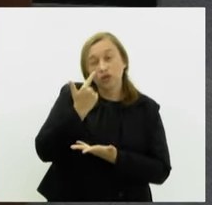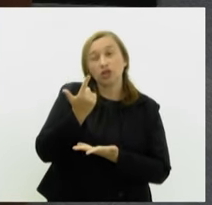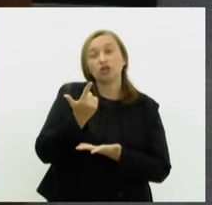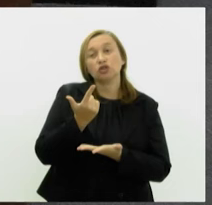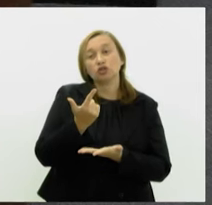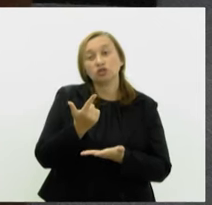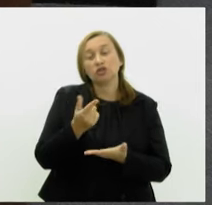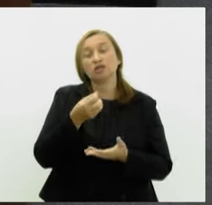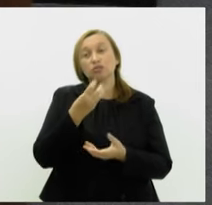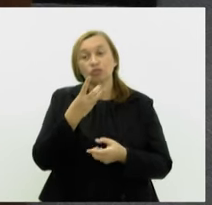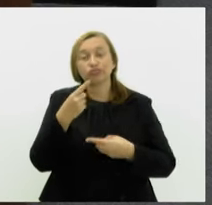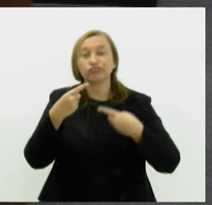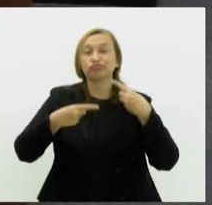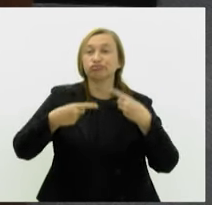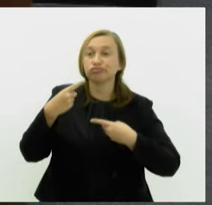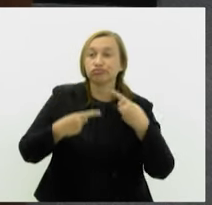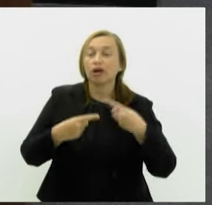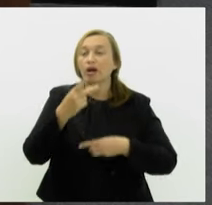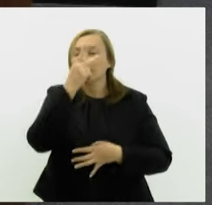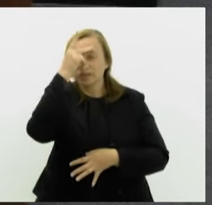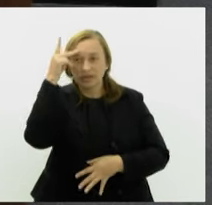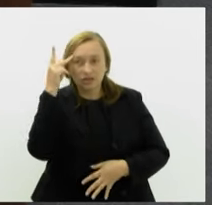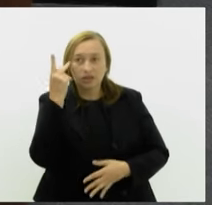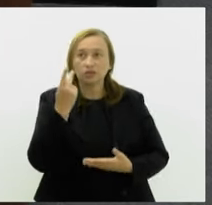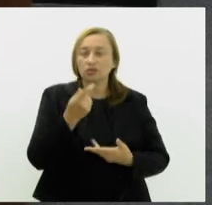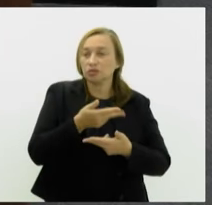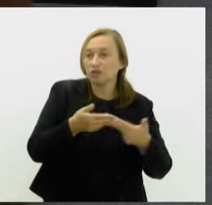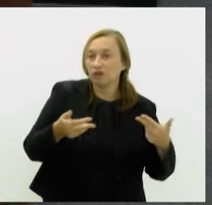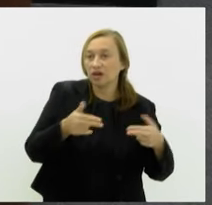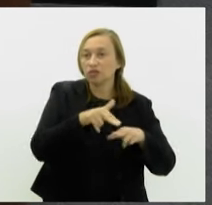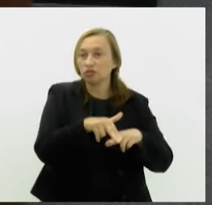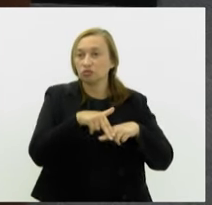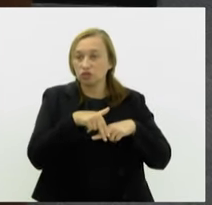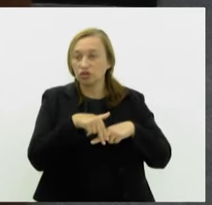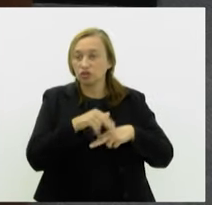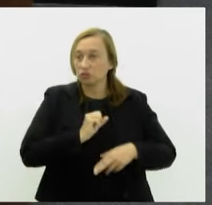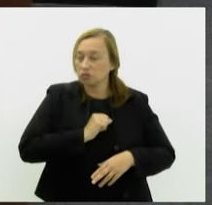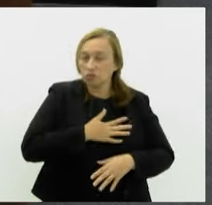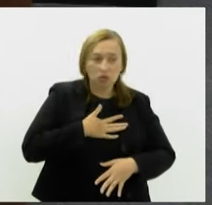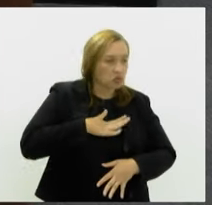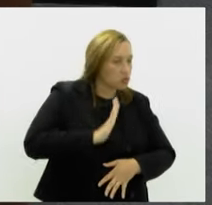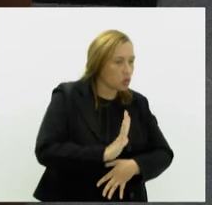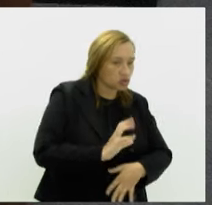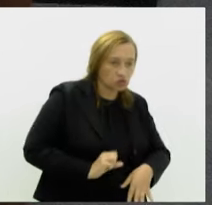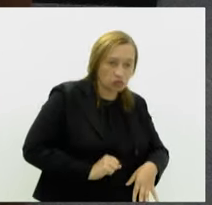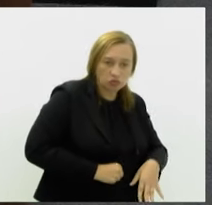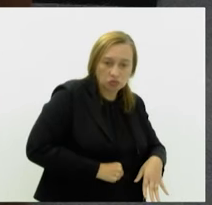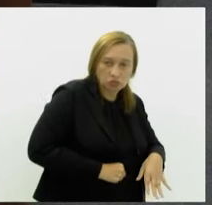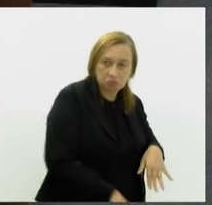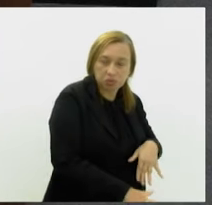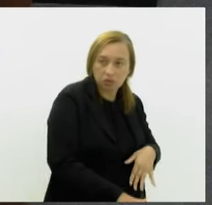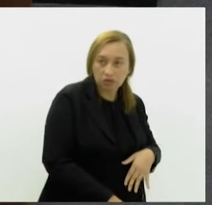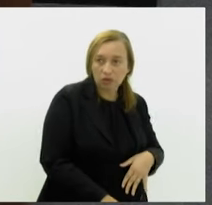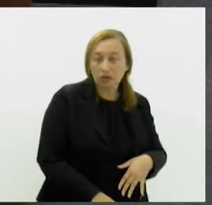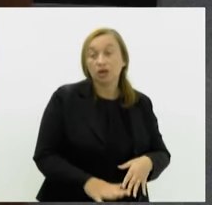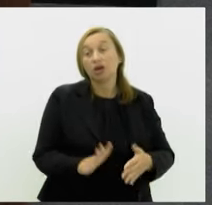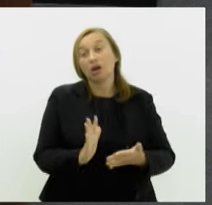do debate, pessoas que, por várias razões, condenam o aborto, algumas vezes até naquelas condições que a